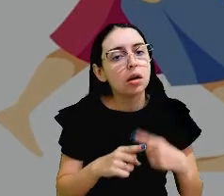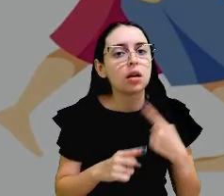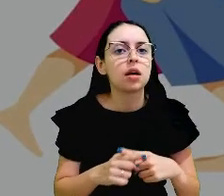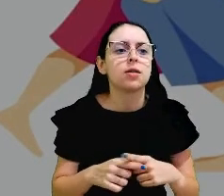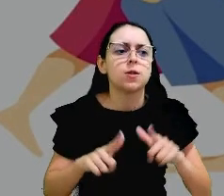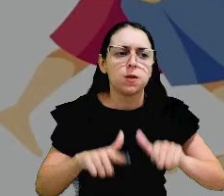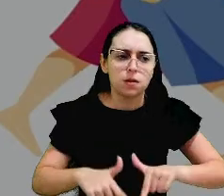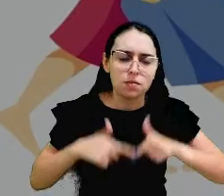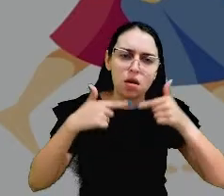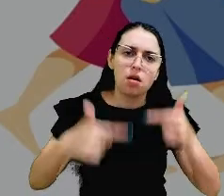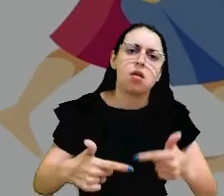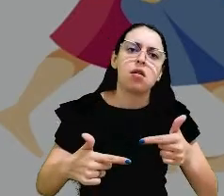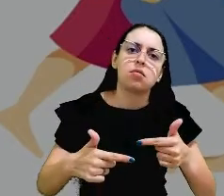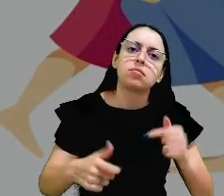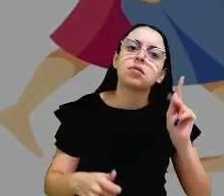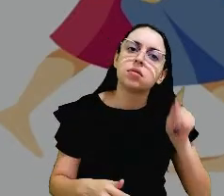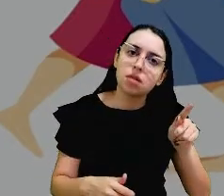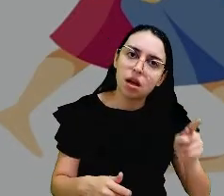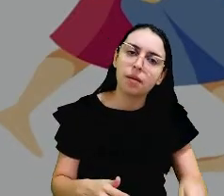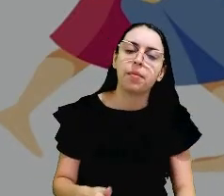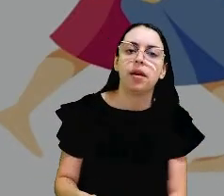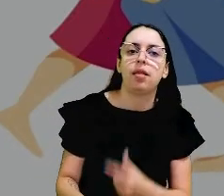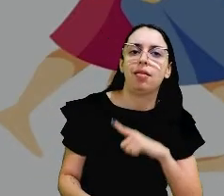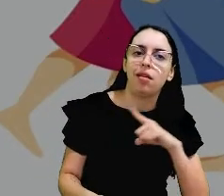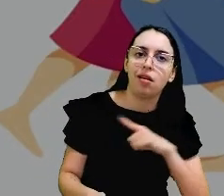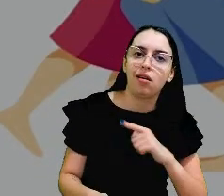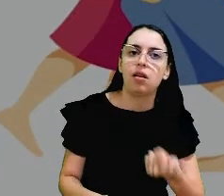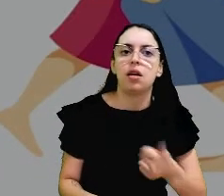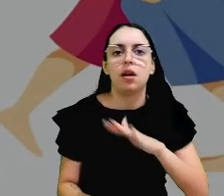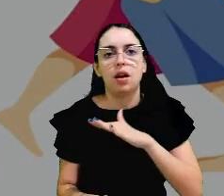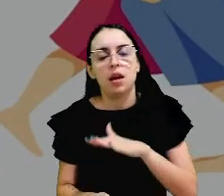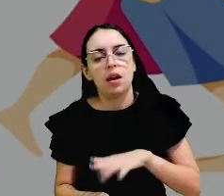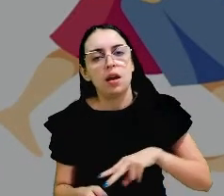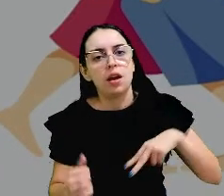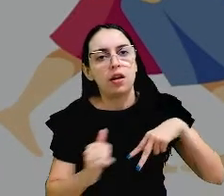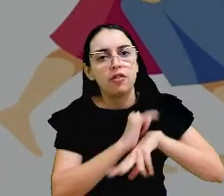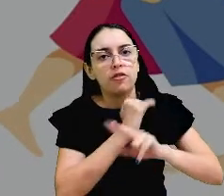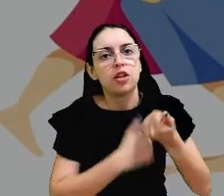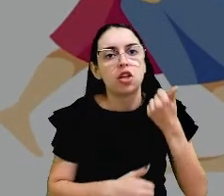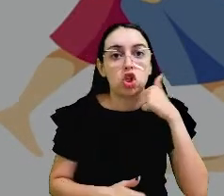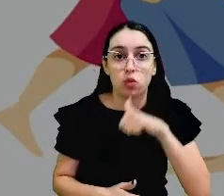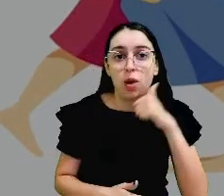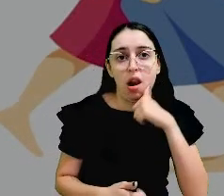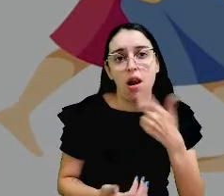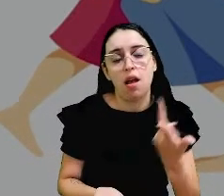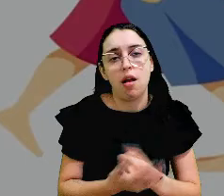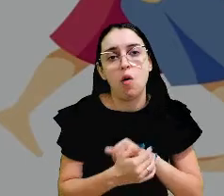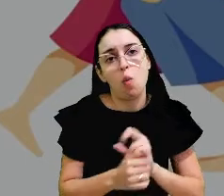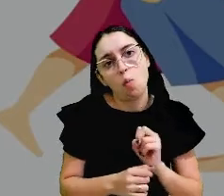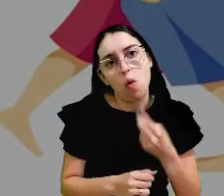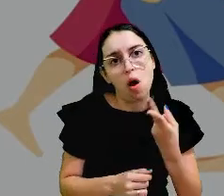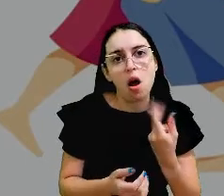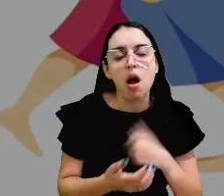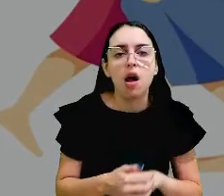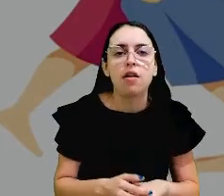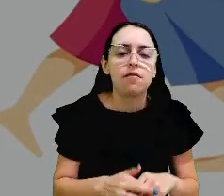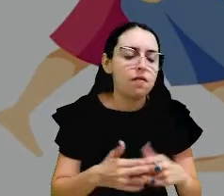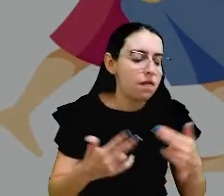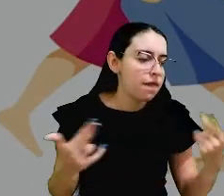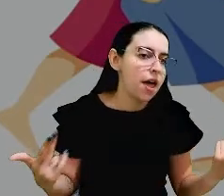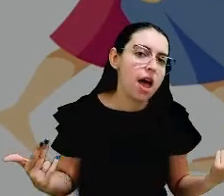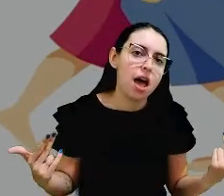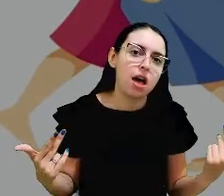que reforçar que ele ocorre e que as vítimas são as mulheres. Então, nós temos